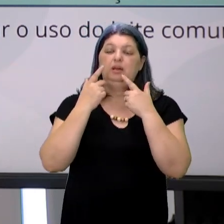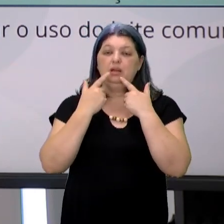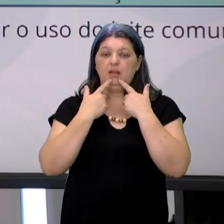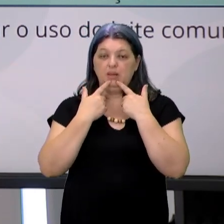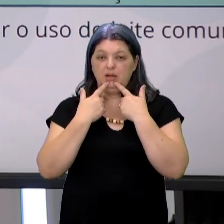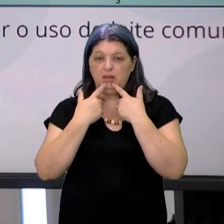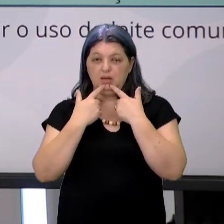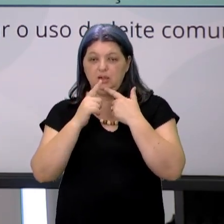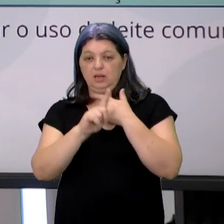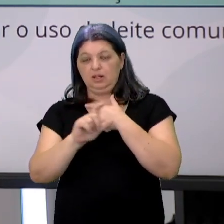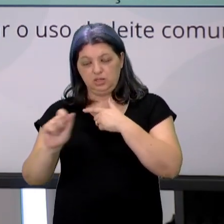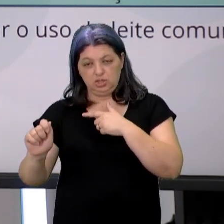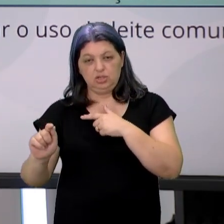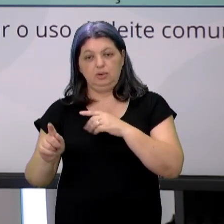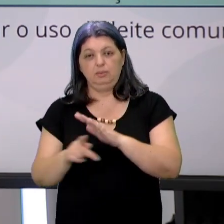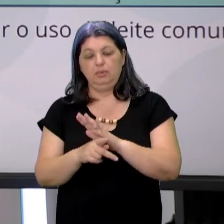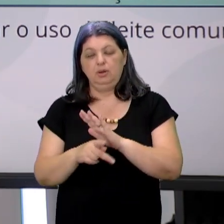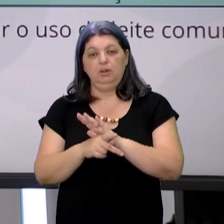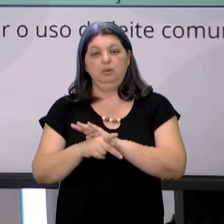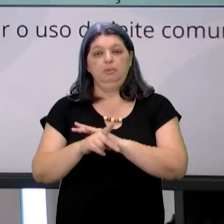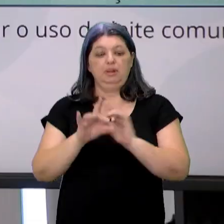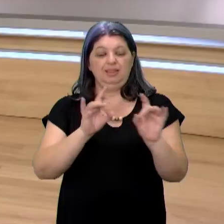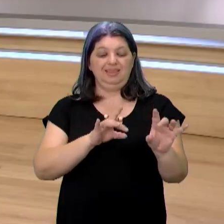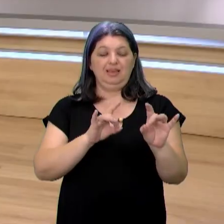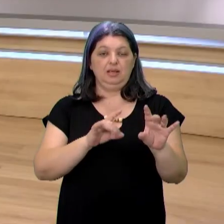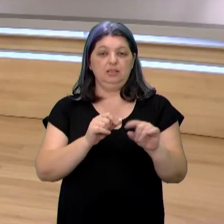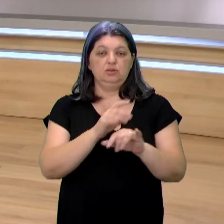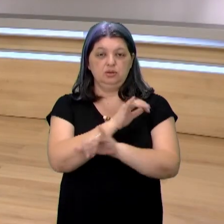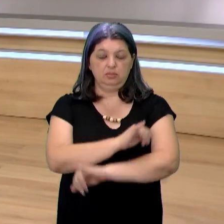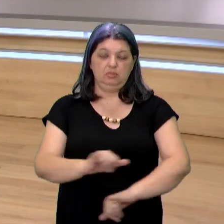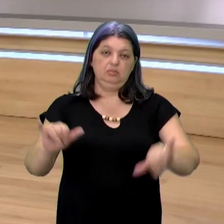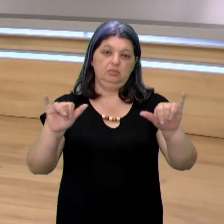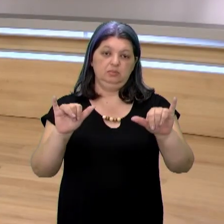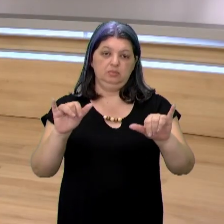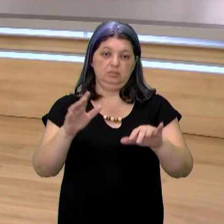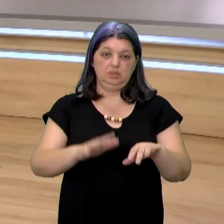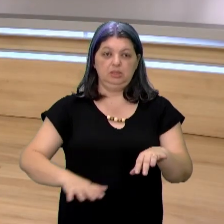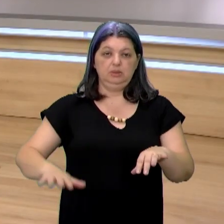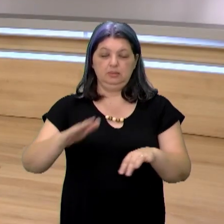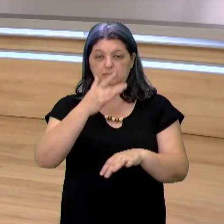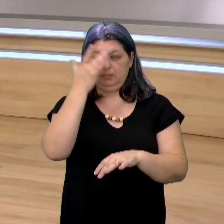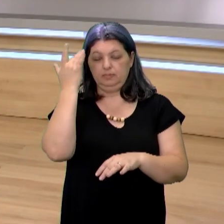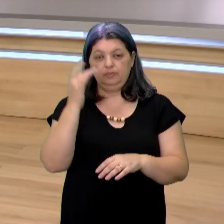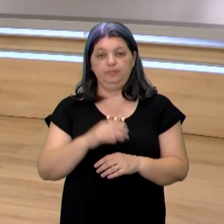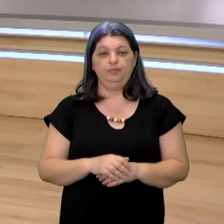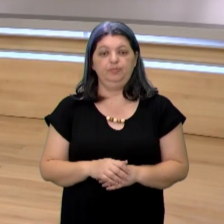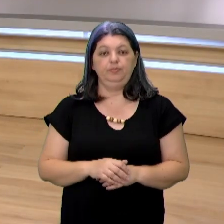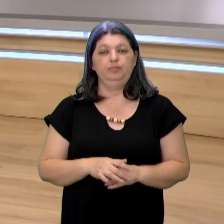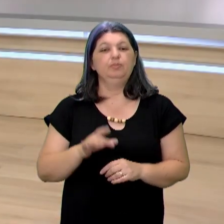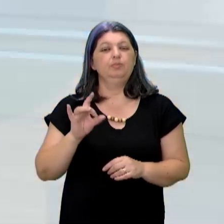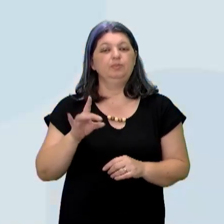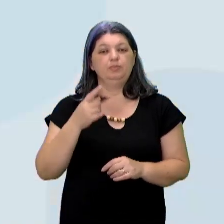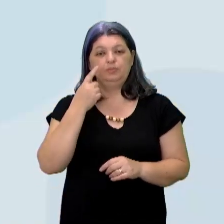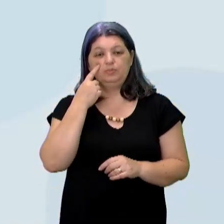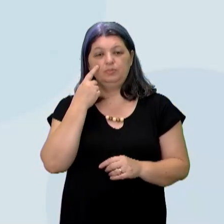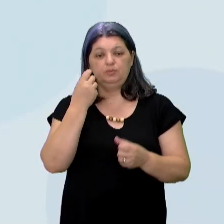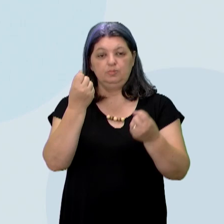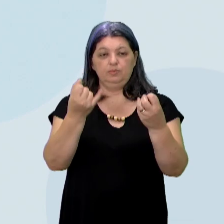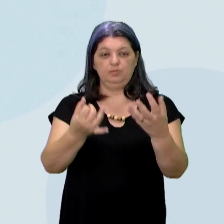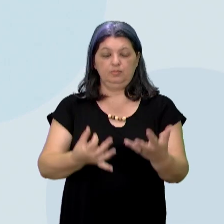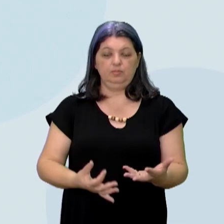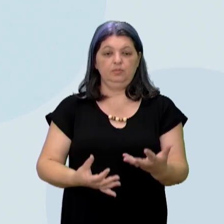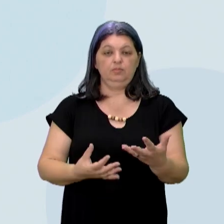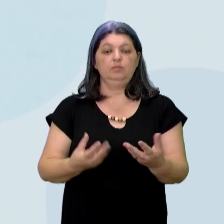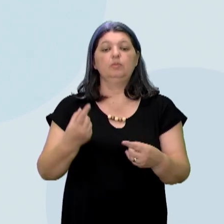Aqui não, aqui foi mais simples porque é para divulgar mesmo, é para público em geral. Vamos para o próximo. Aí temos aqui só o descritivo, né,